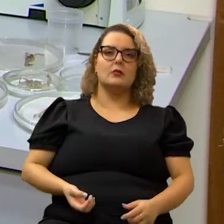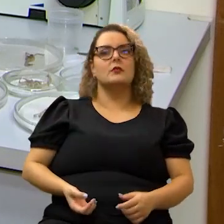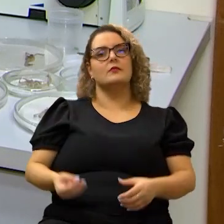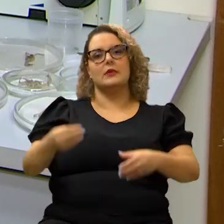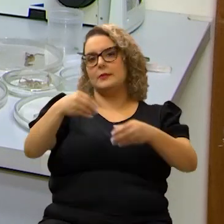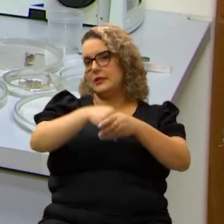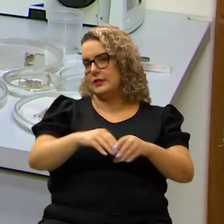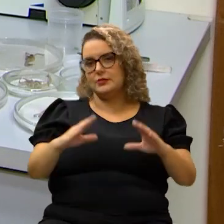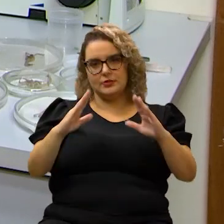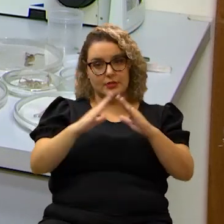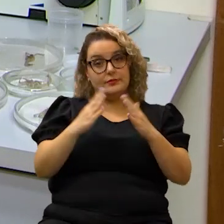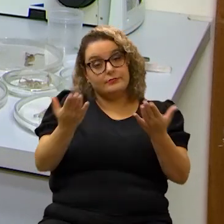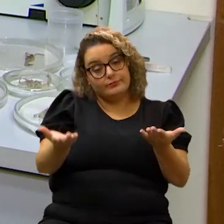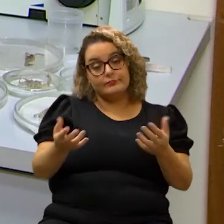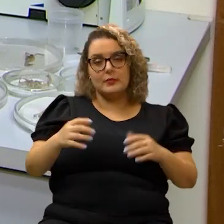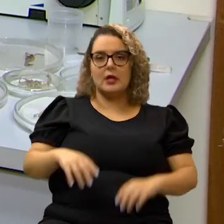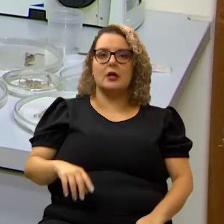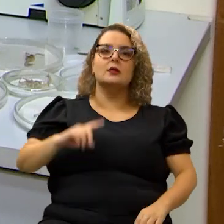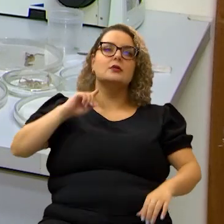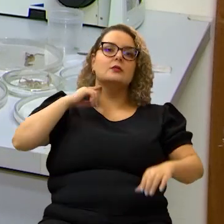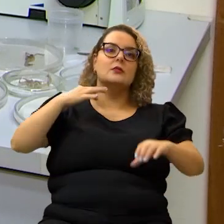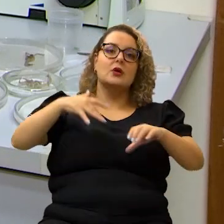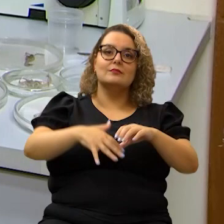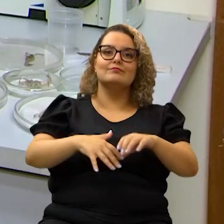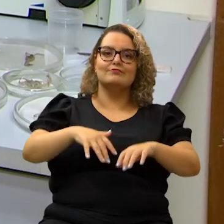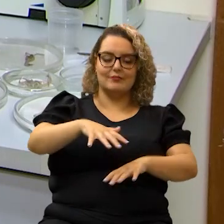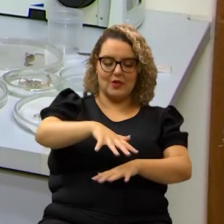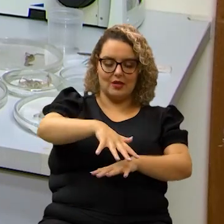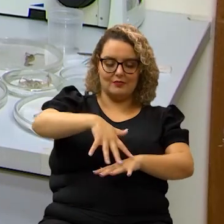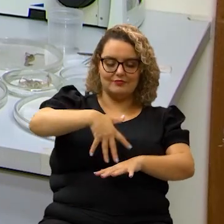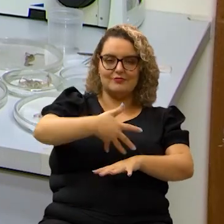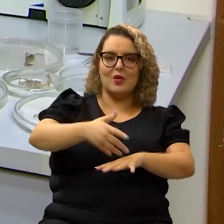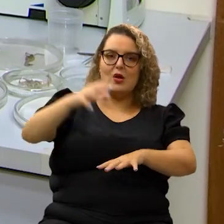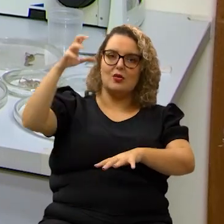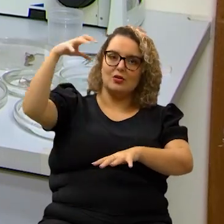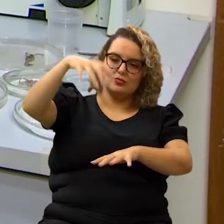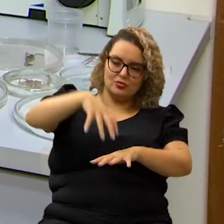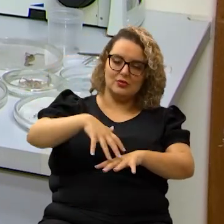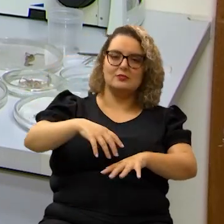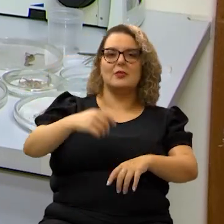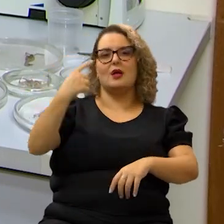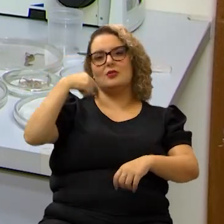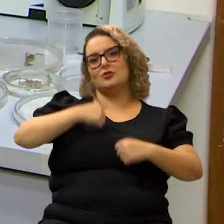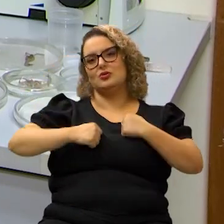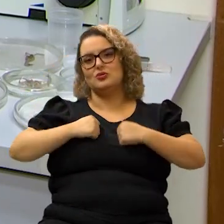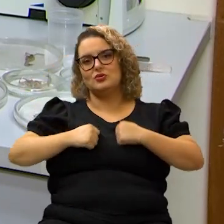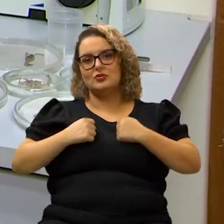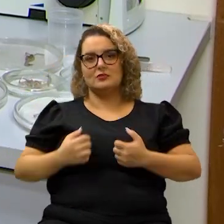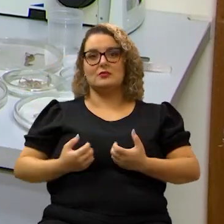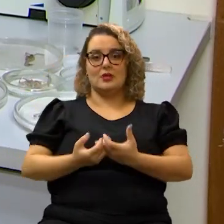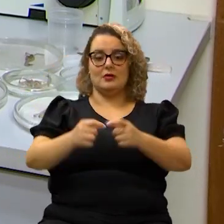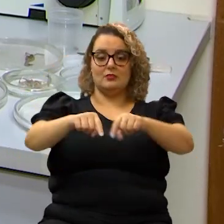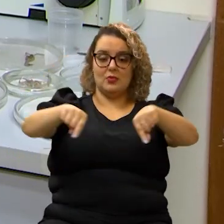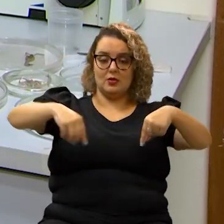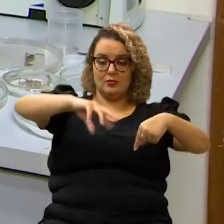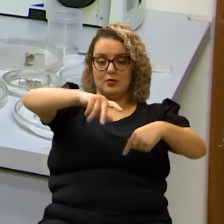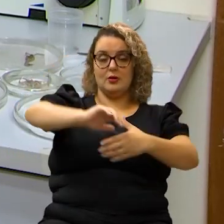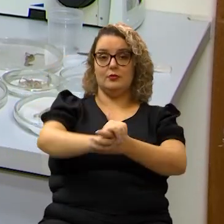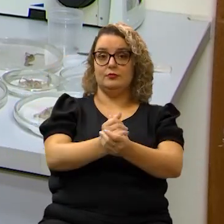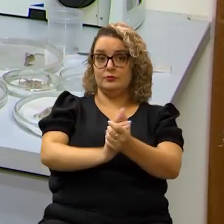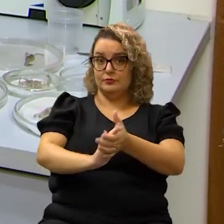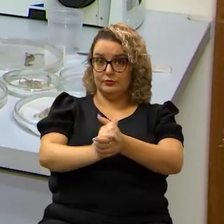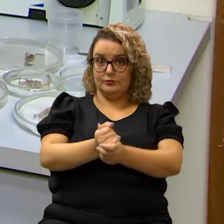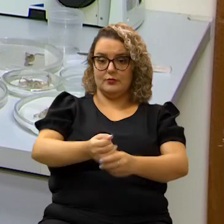onde que ele vai entrar para dentro de casa, né? Já que ele está no esgoto, então ele vai entrar pelo ralo. Então ele vai entrar no ralo do box, ele vai sair nas